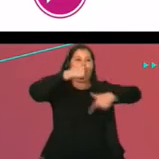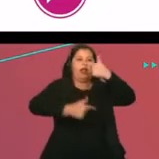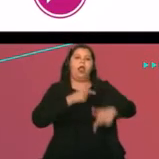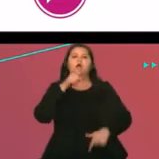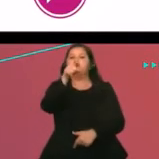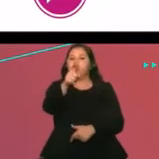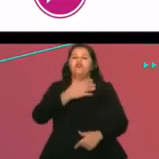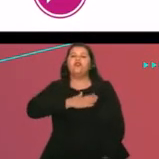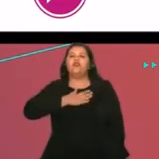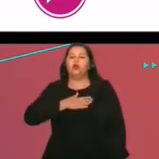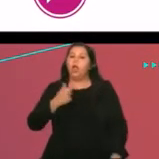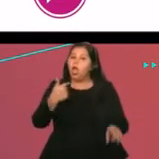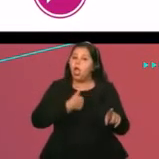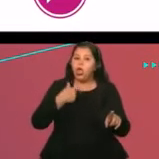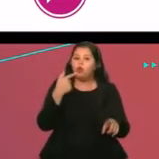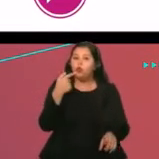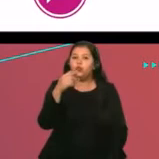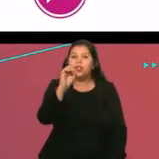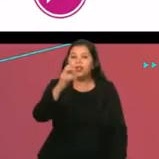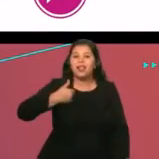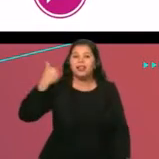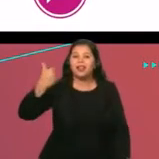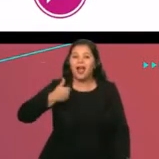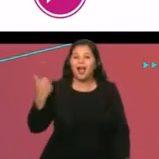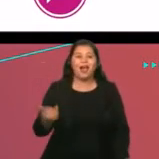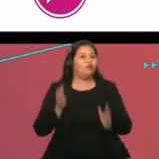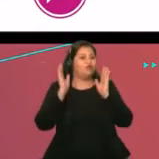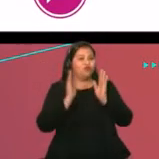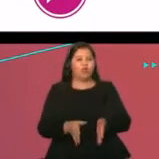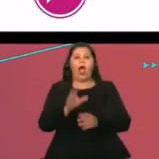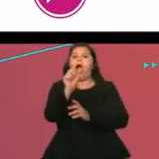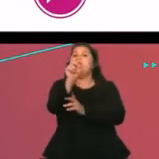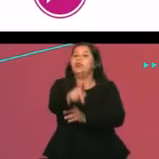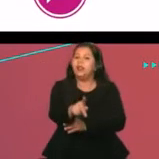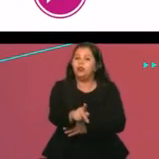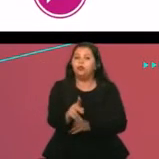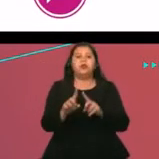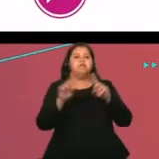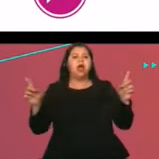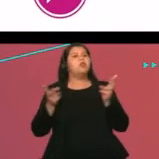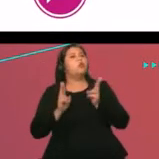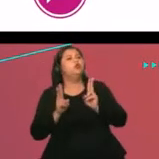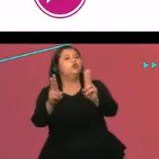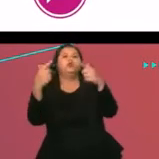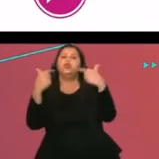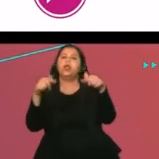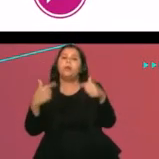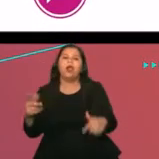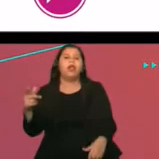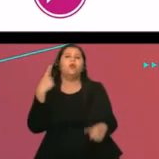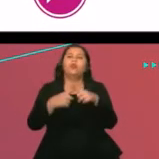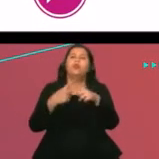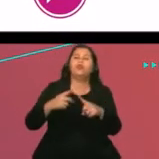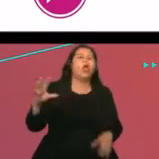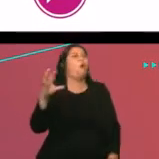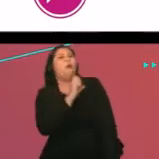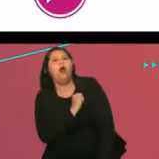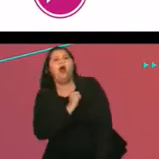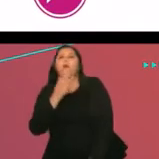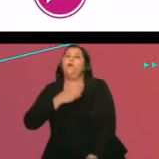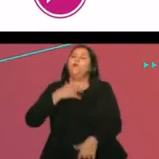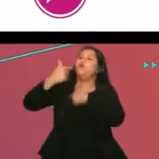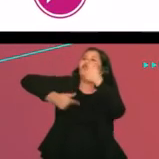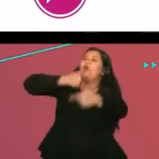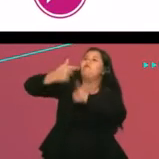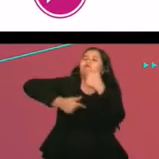você quer gente eu já tô com 70 anos de idade já tenho aposentadoria mas continuo trabalhando porque eu adoro as coisas que eu